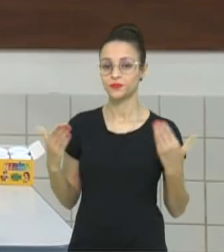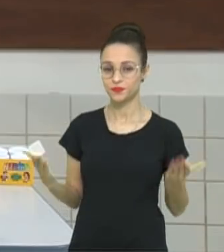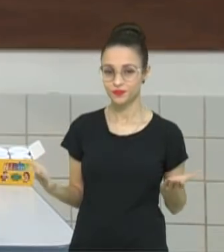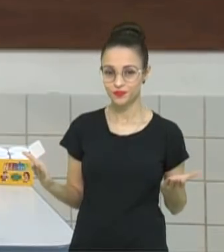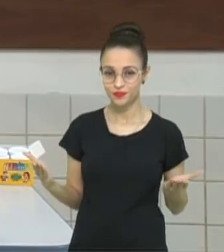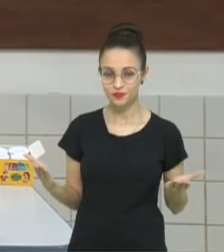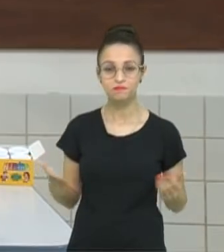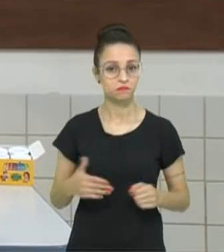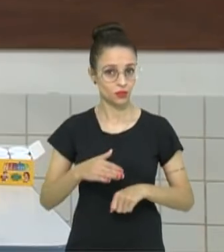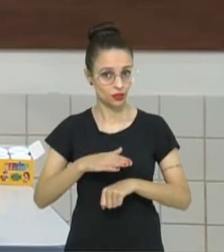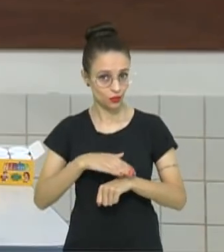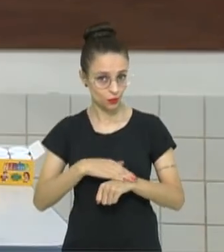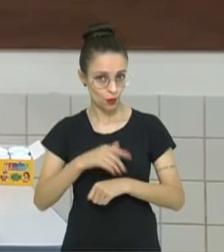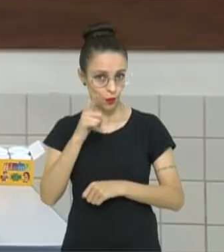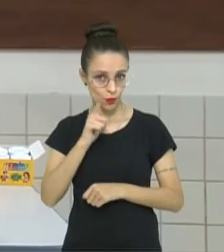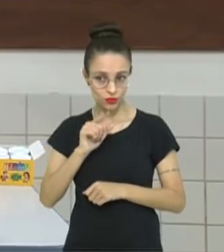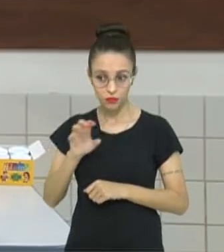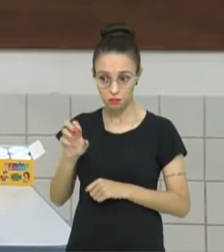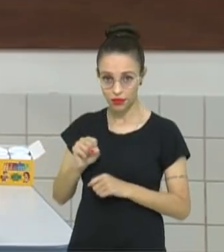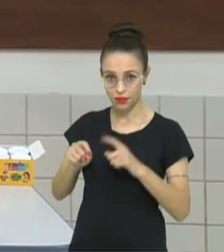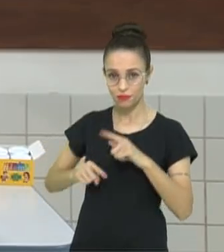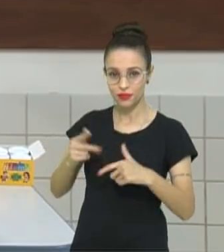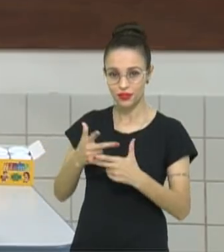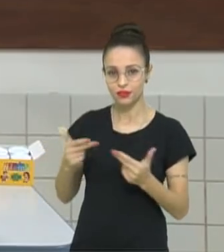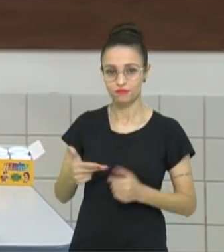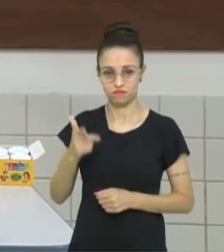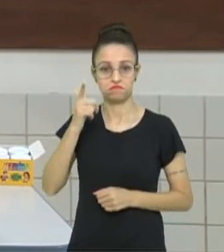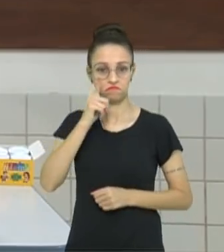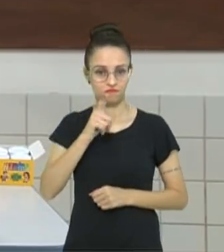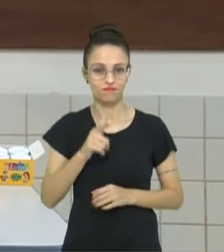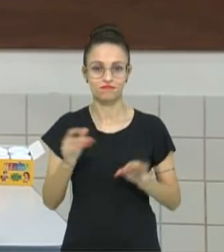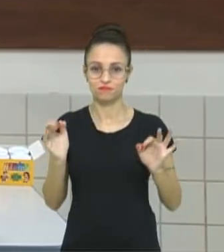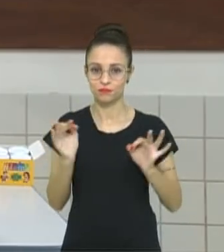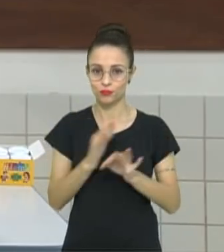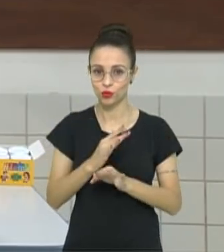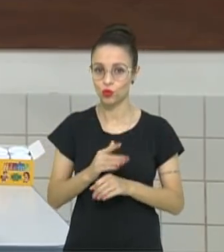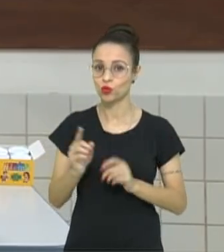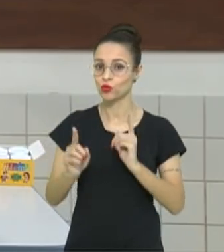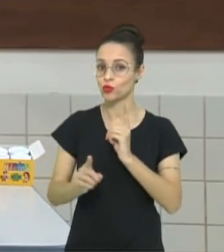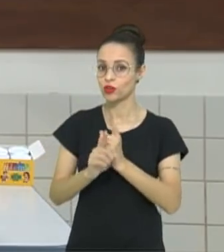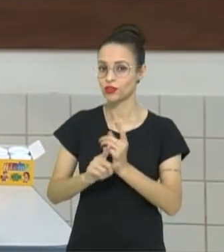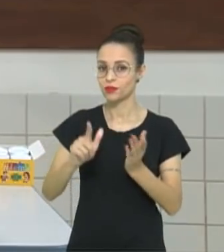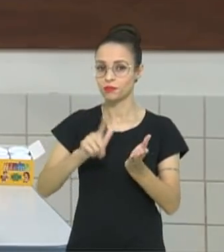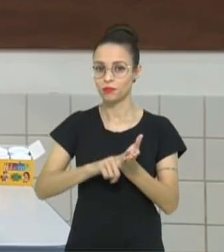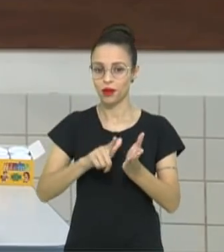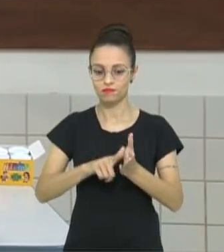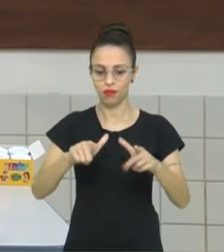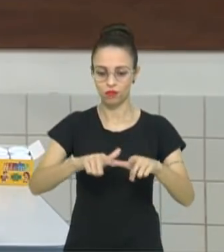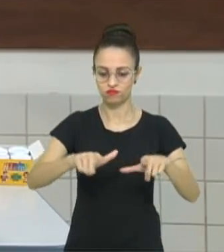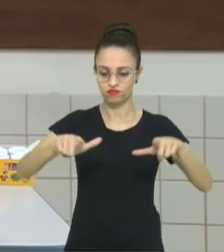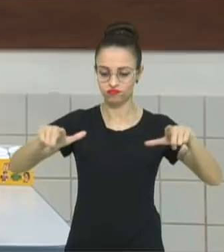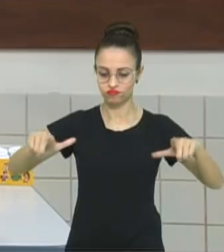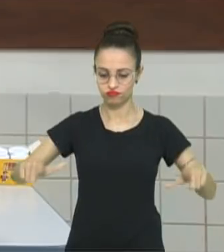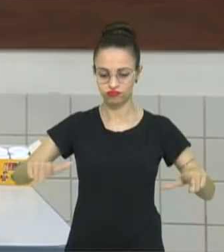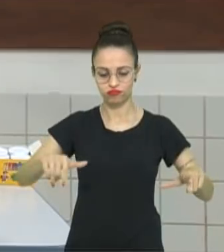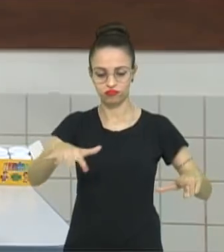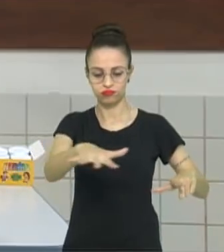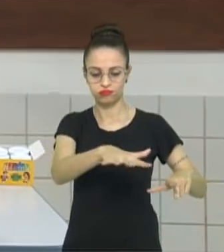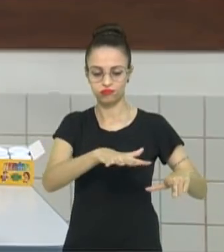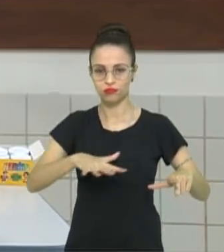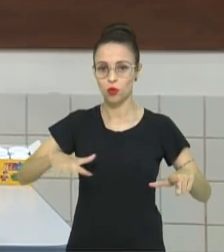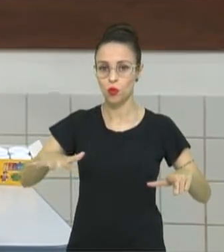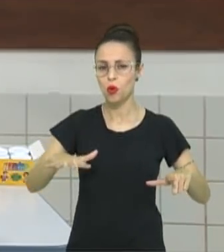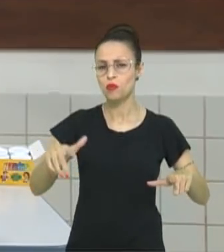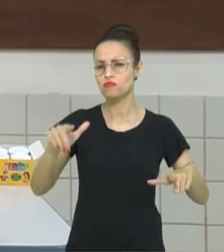E aí, gente, deu tempo lá de pegar o material, conseguiu achar uma base de papelão ou um isopor que de repente você tenha, né,